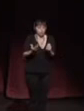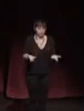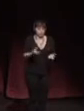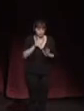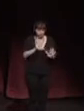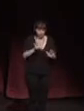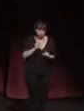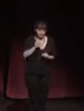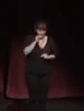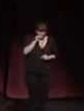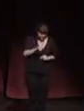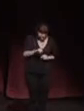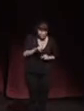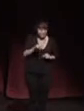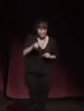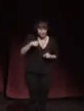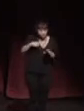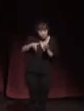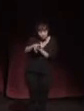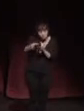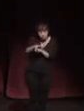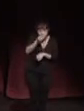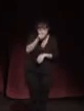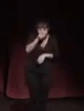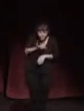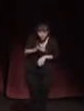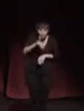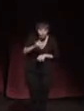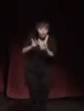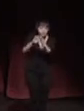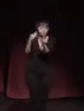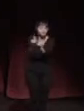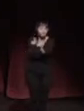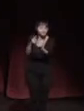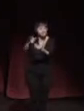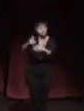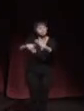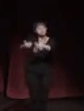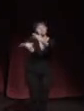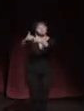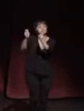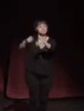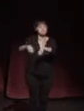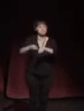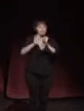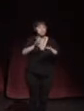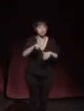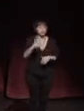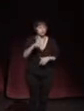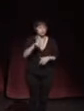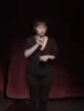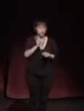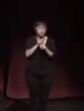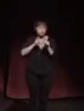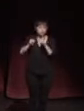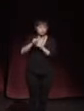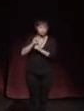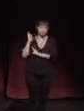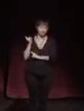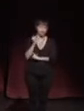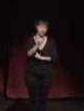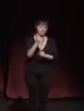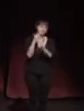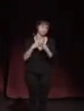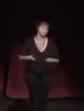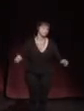feitas, vão dar para a família uma quantidade de recursos enormes que já não vem da transmissão social, da transmissão histórica da instituição